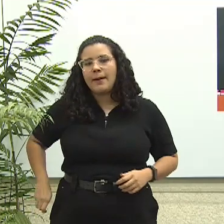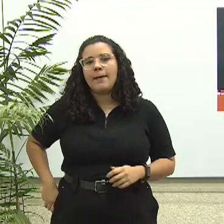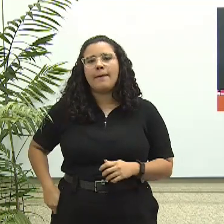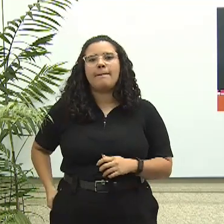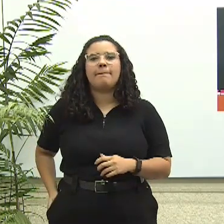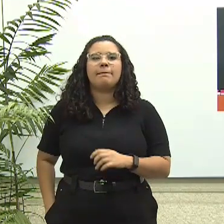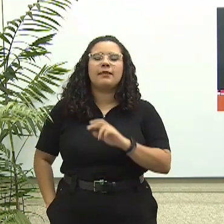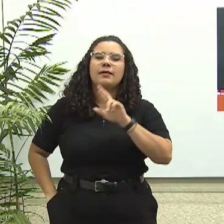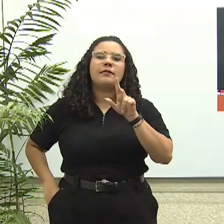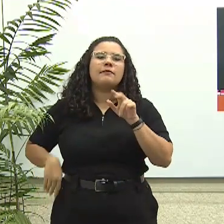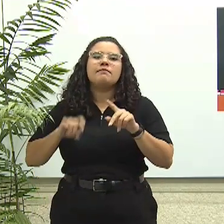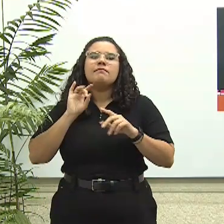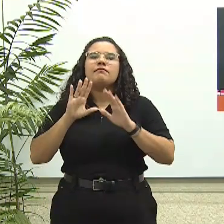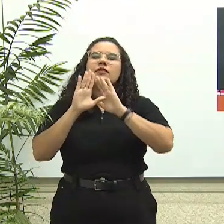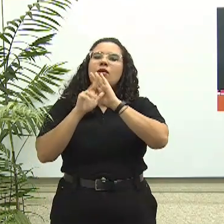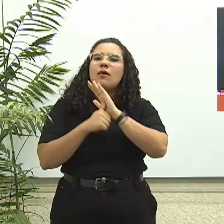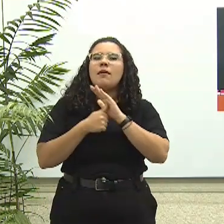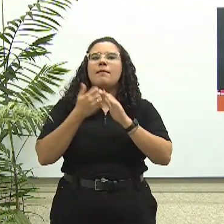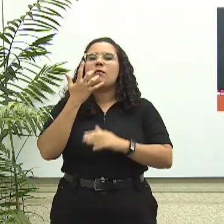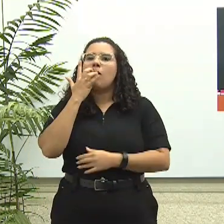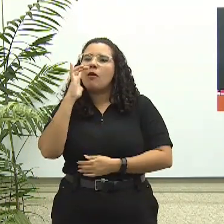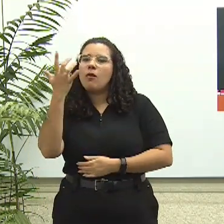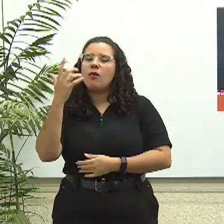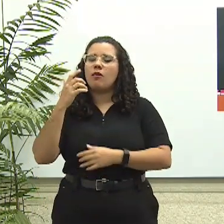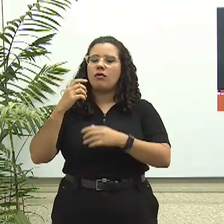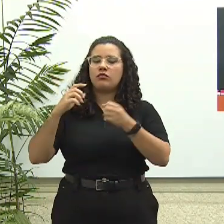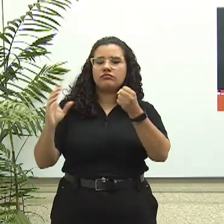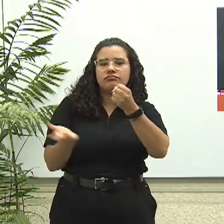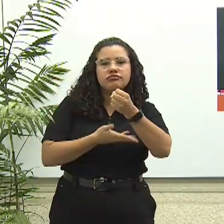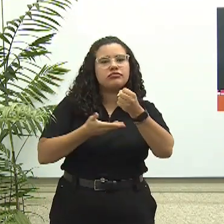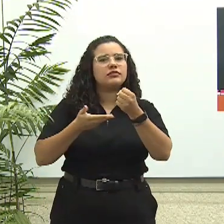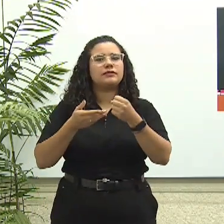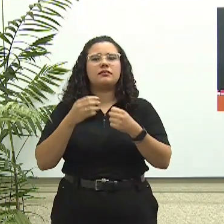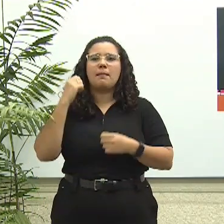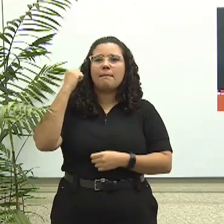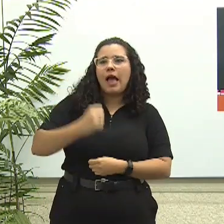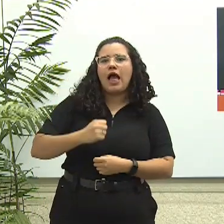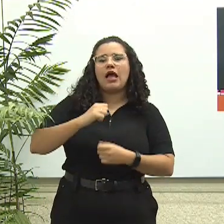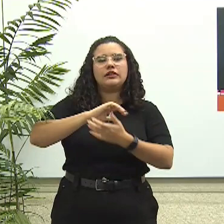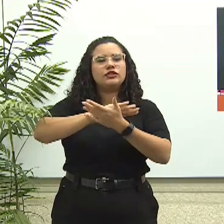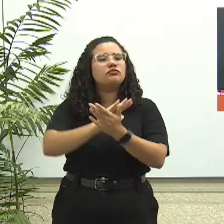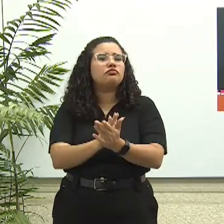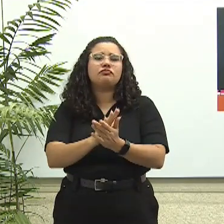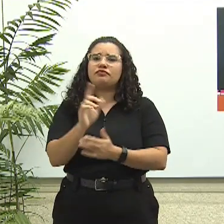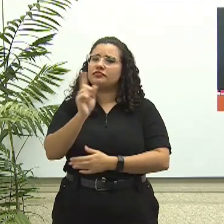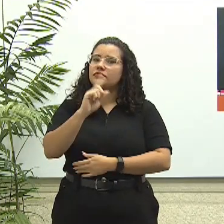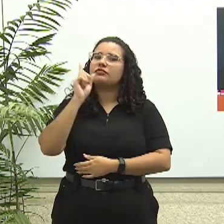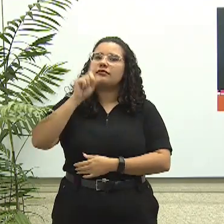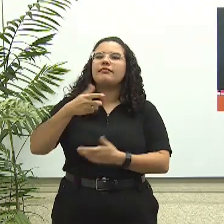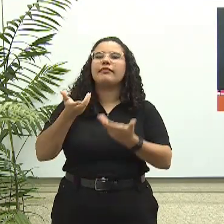eh minério ouro cana não era porque queria roubar matar e destruir mas era porque queria levar a palavra de Deus para os